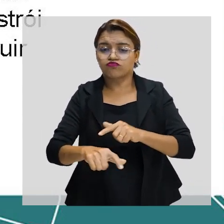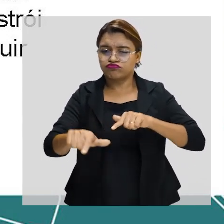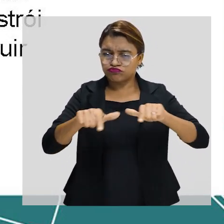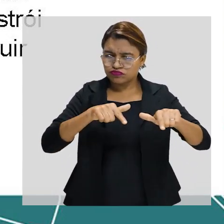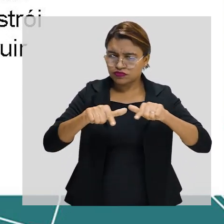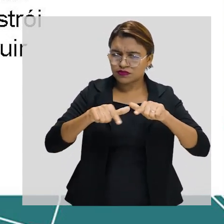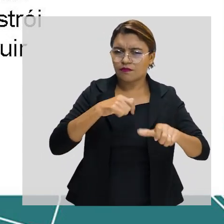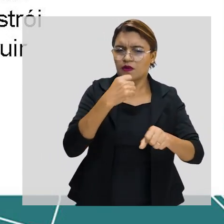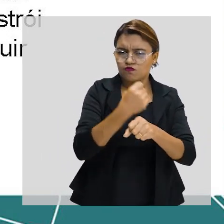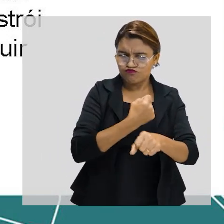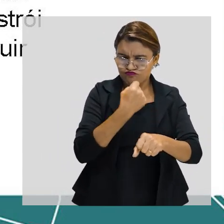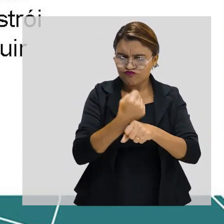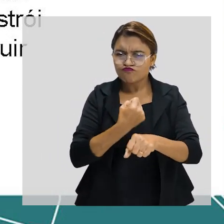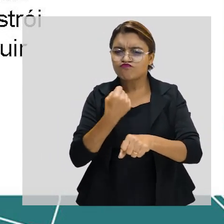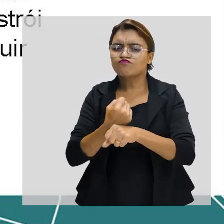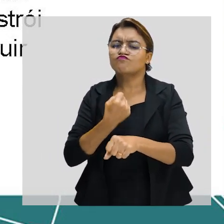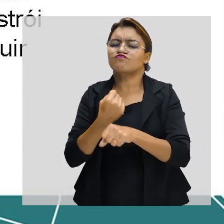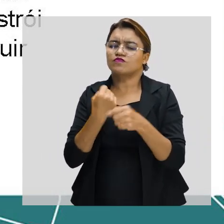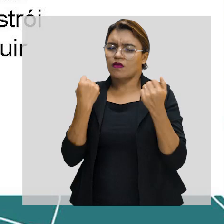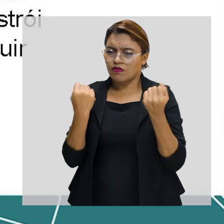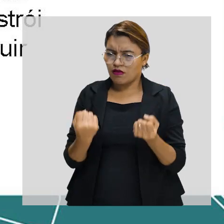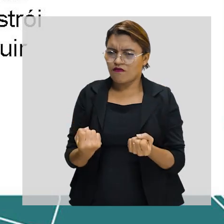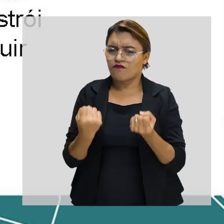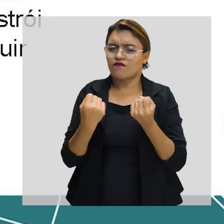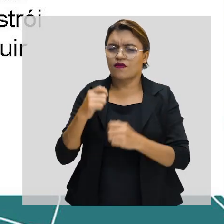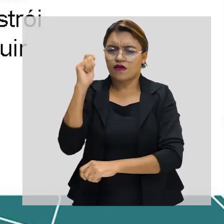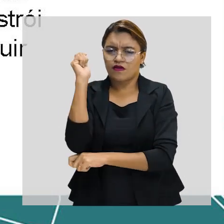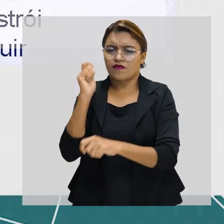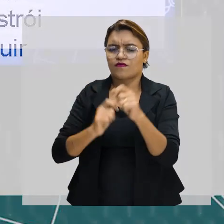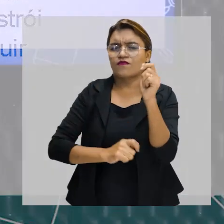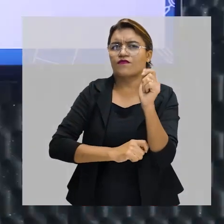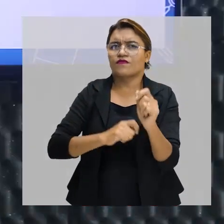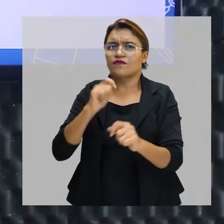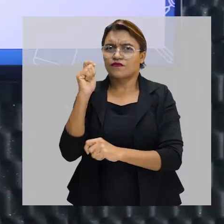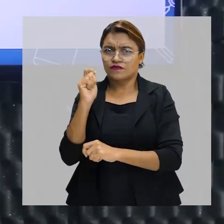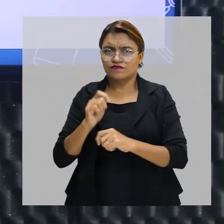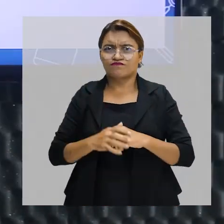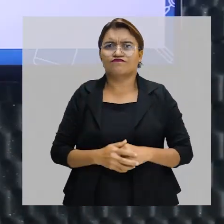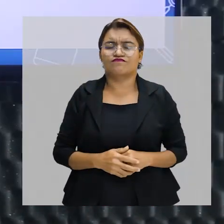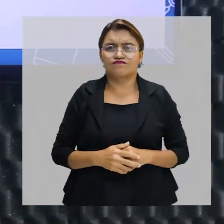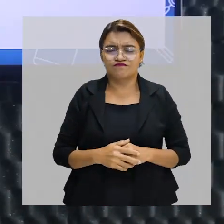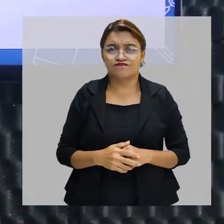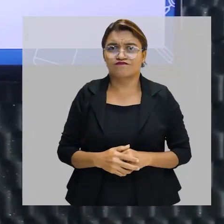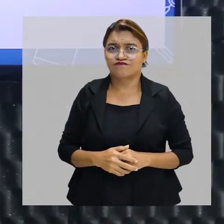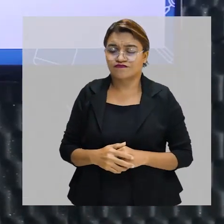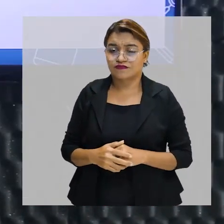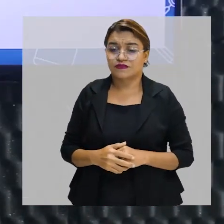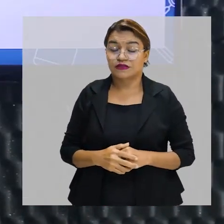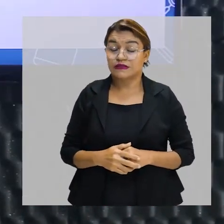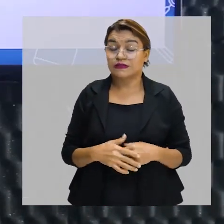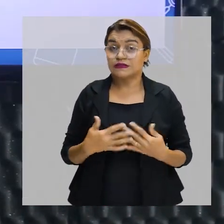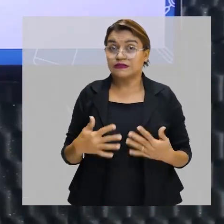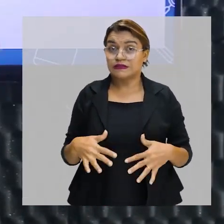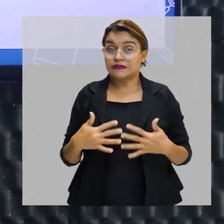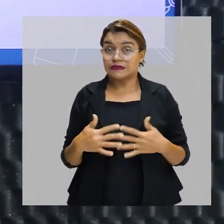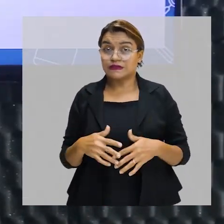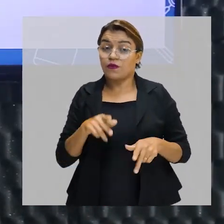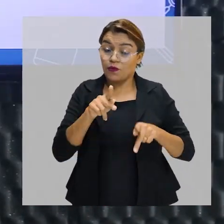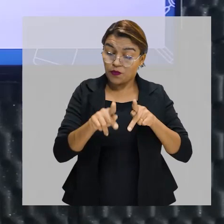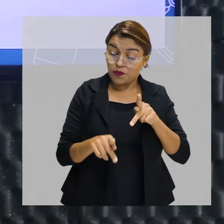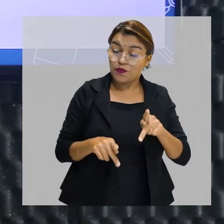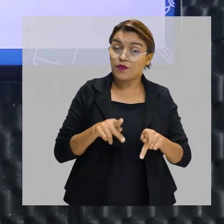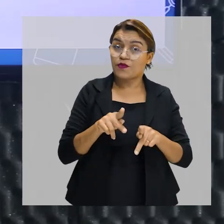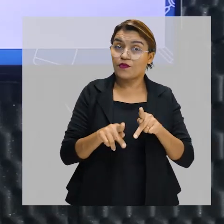que constrói, sob o peso do que fabrica para se destruir. Oh, um